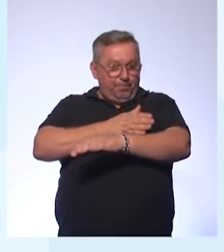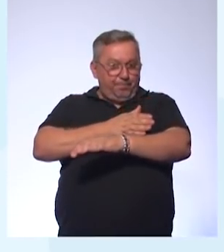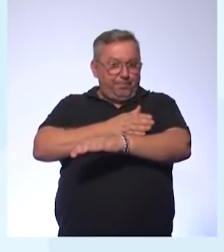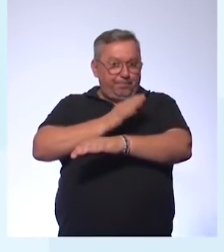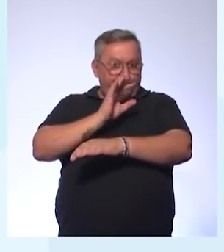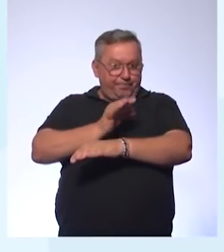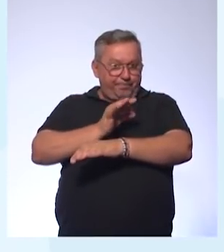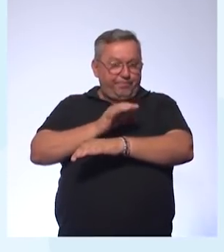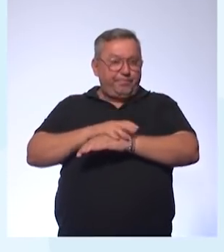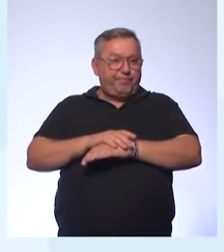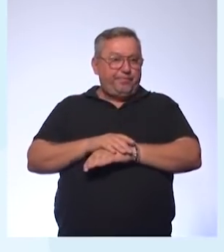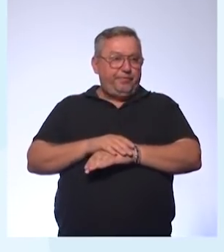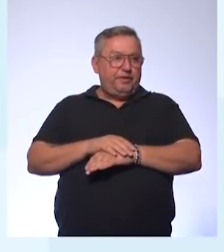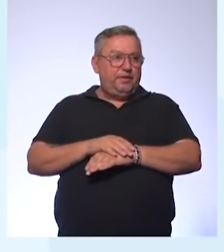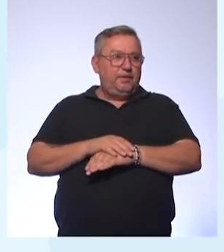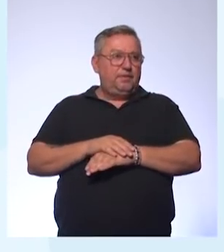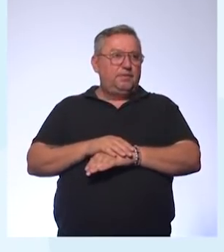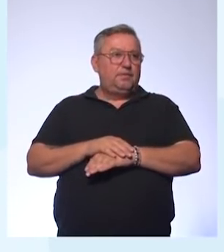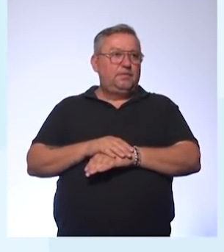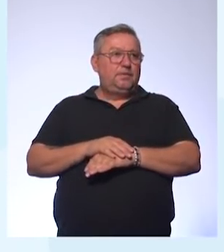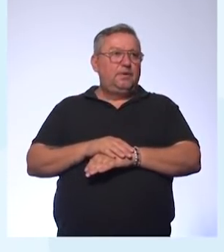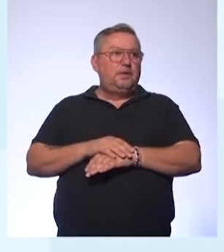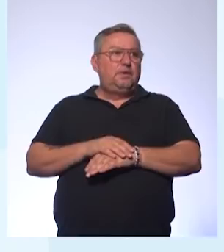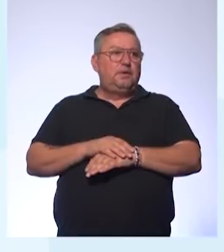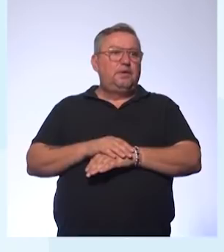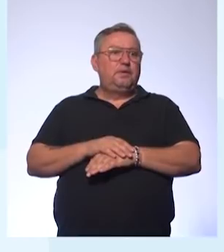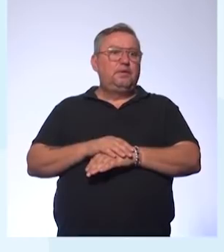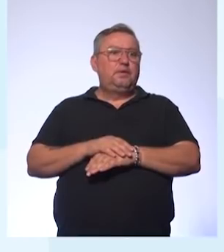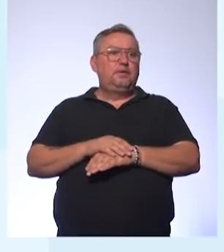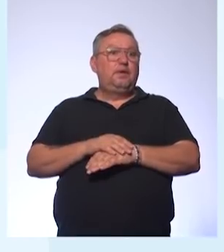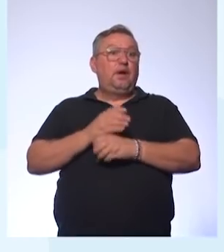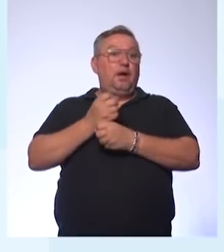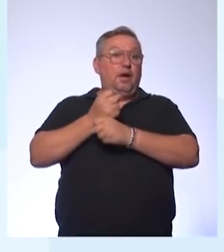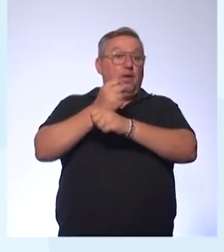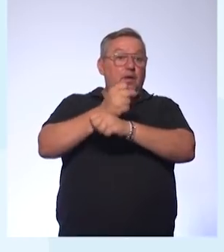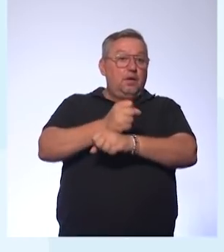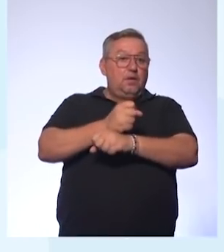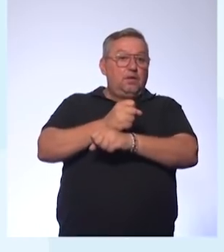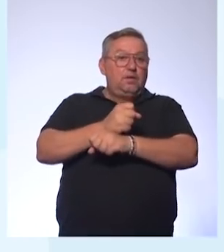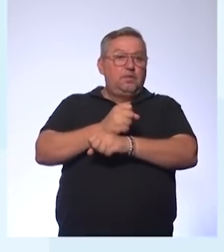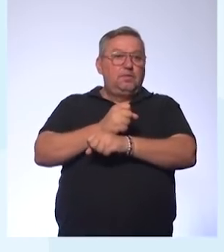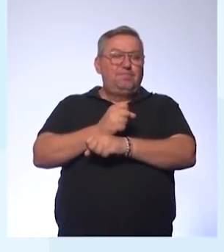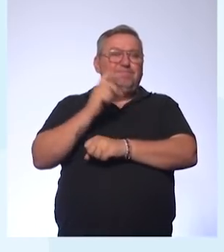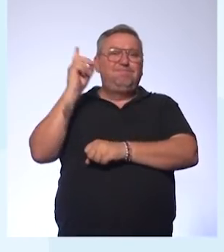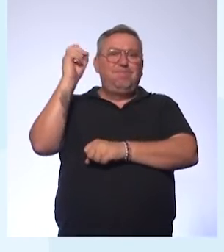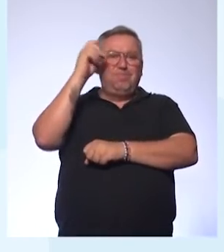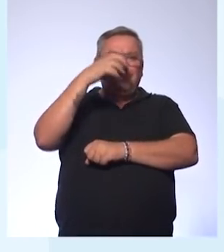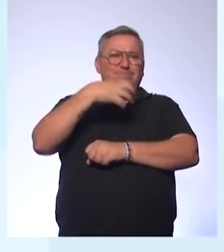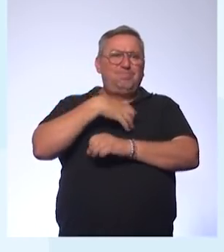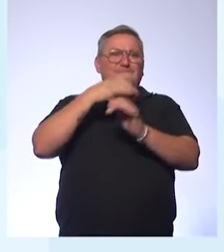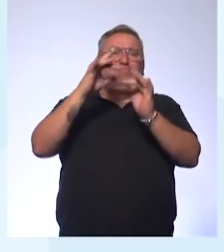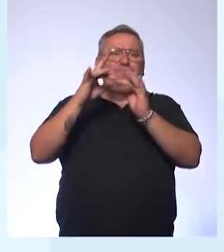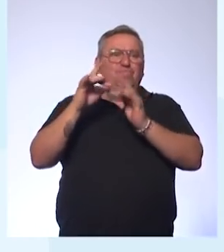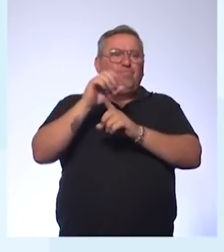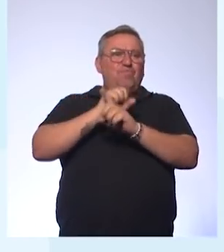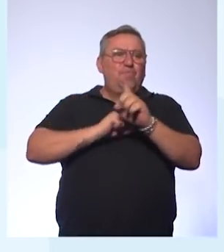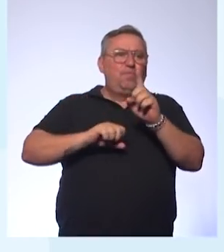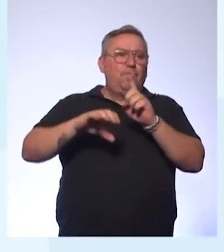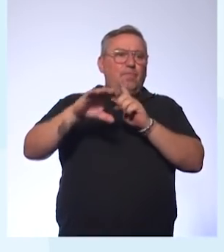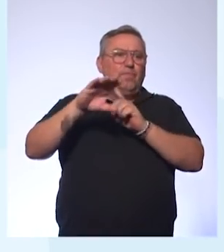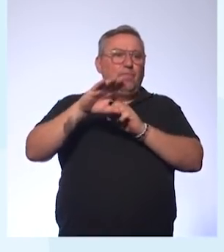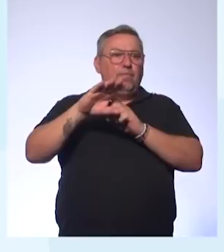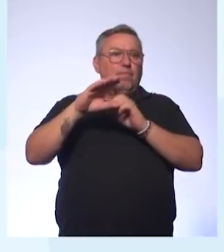feudo, certo? Certo. Então, tá ótimo. Vamos lá. Escravidão é uma complexa forma de relação